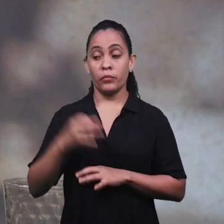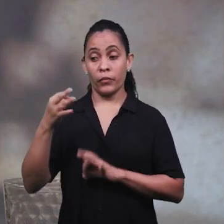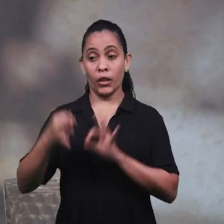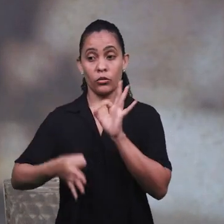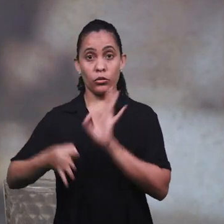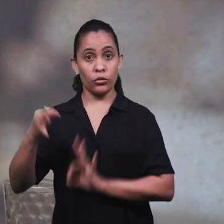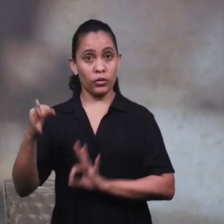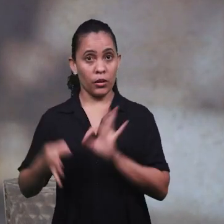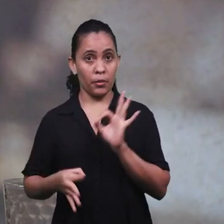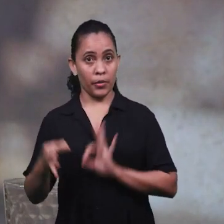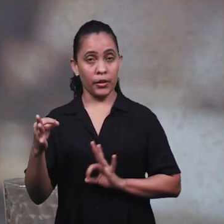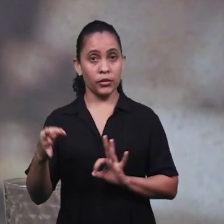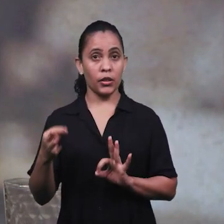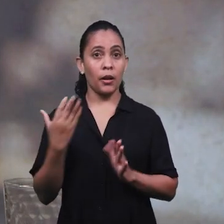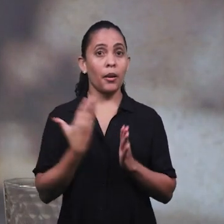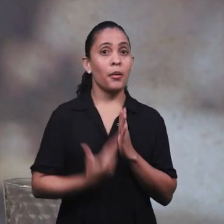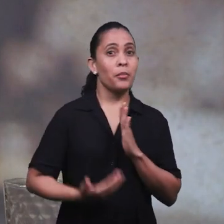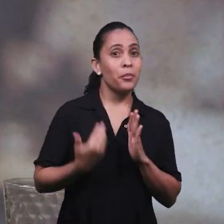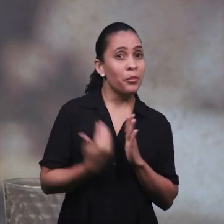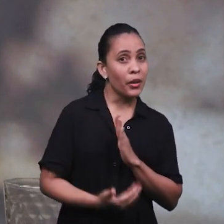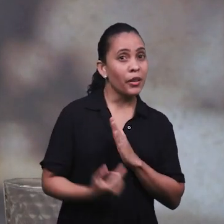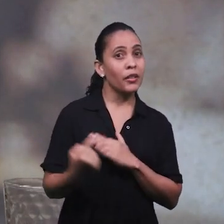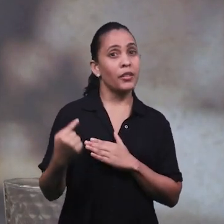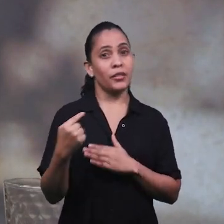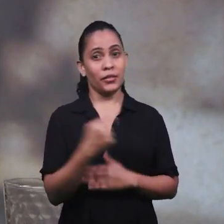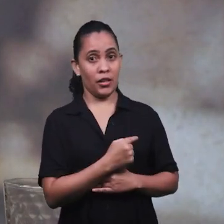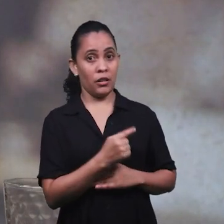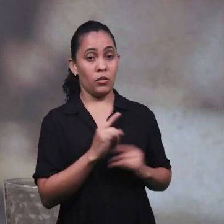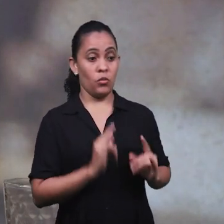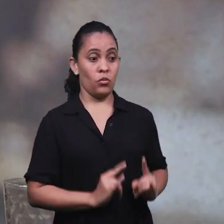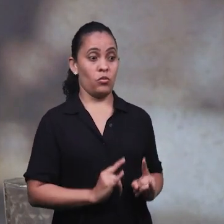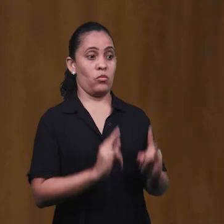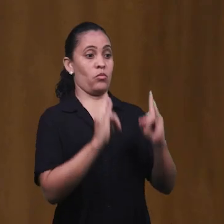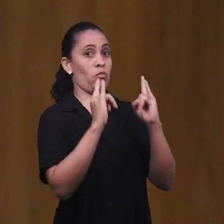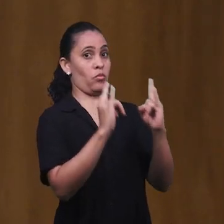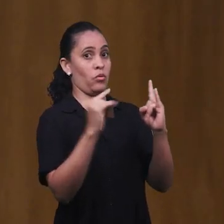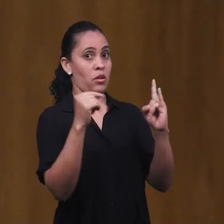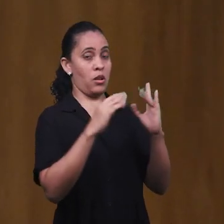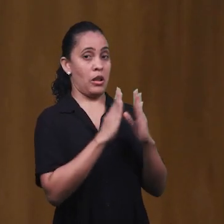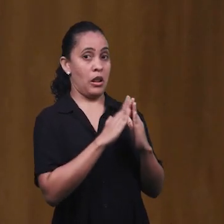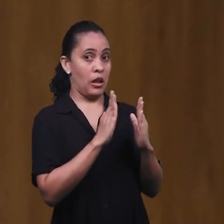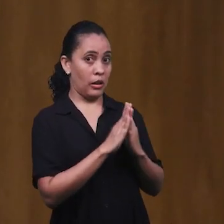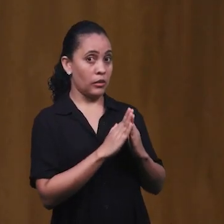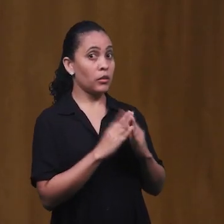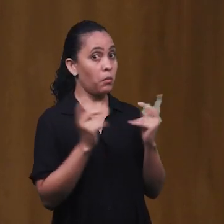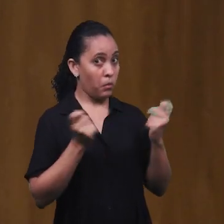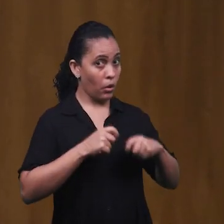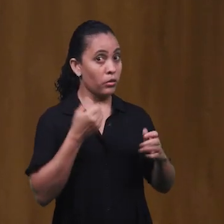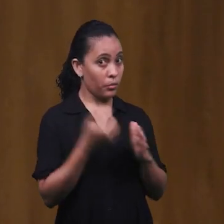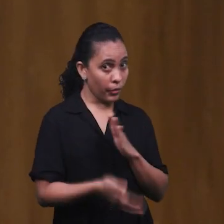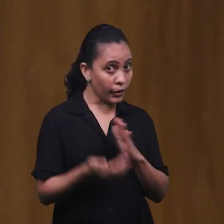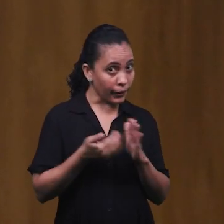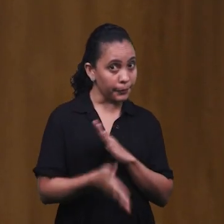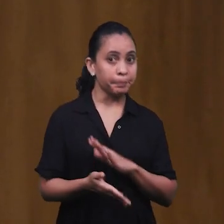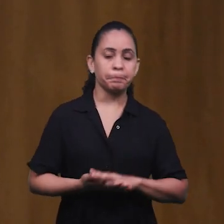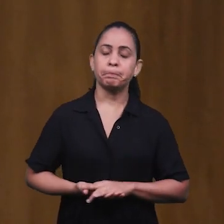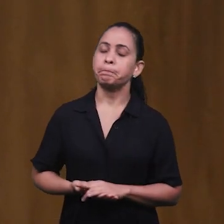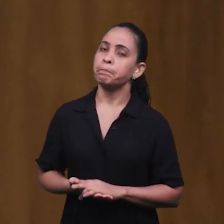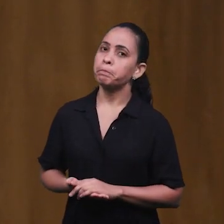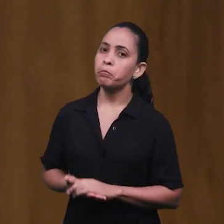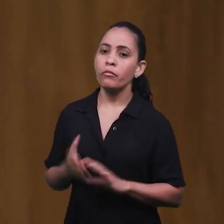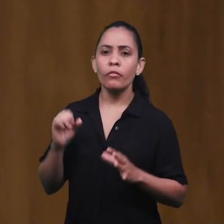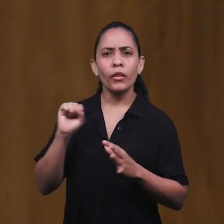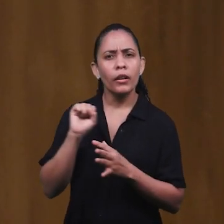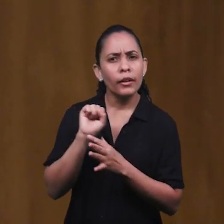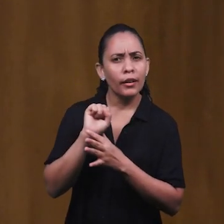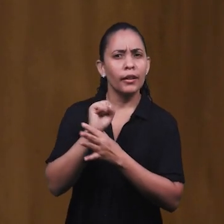justiça, judicialmente, perder a posse sobre o imóvel dele. Até falando sobre essa questão, né, da